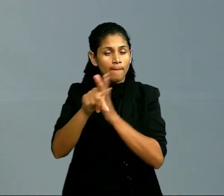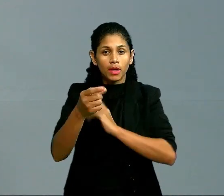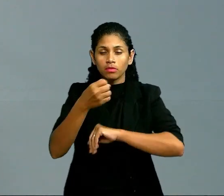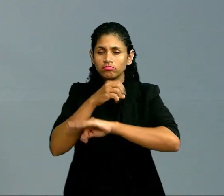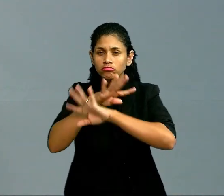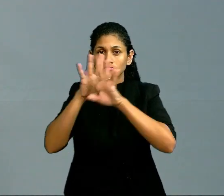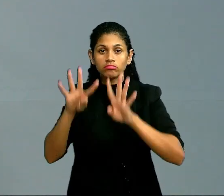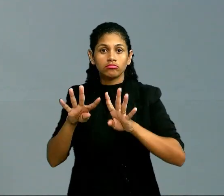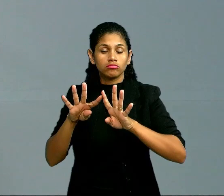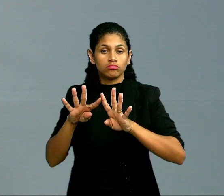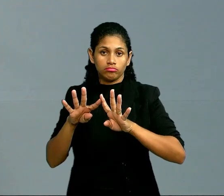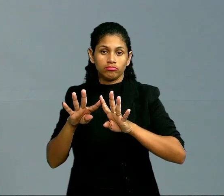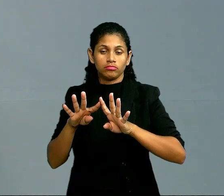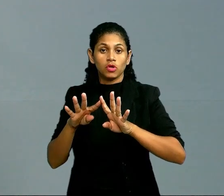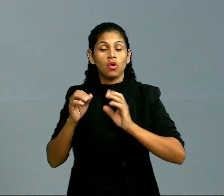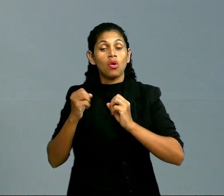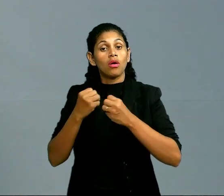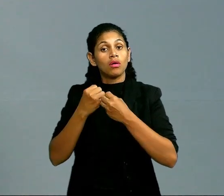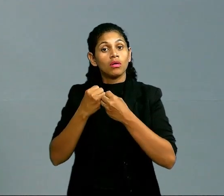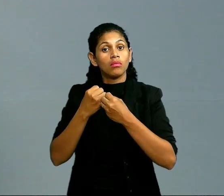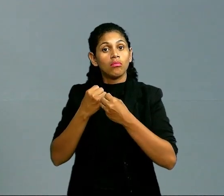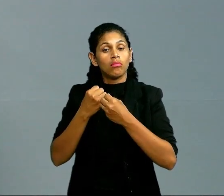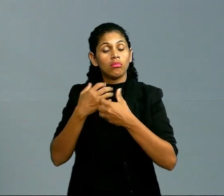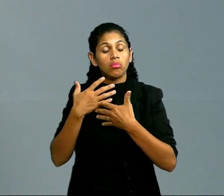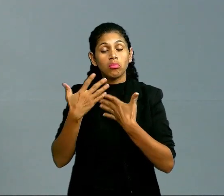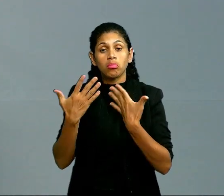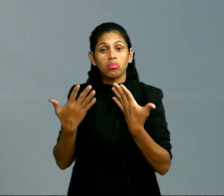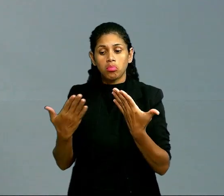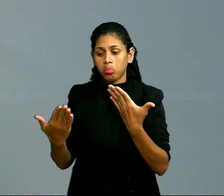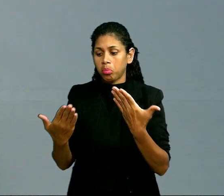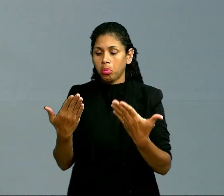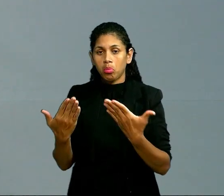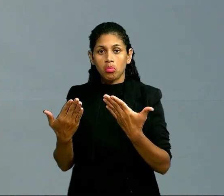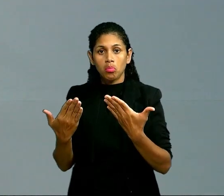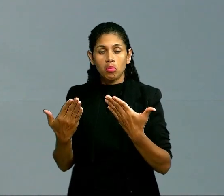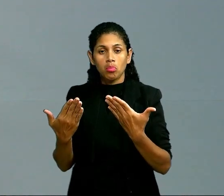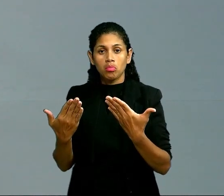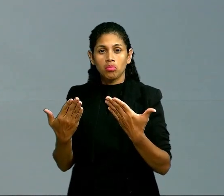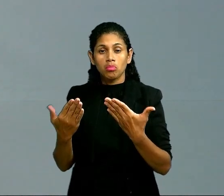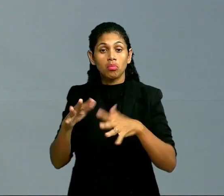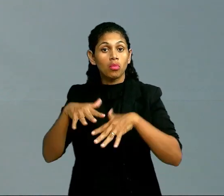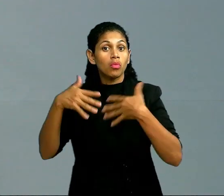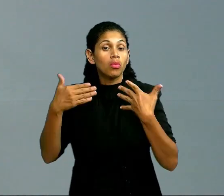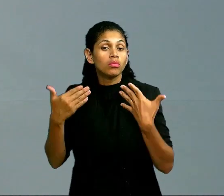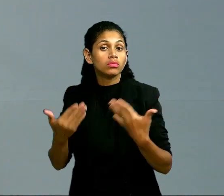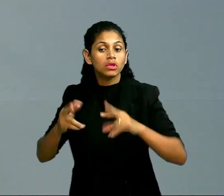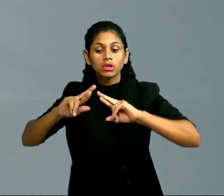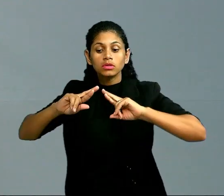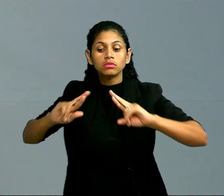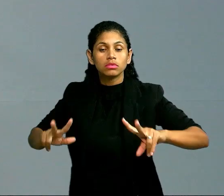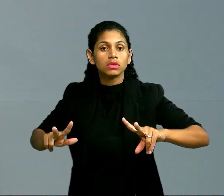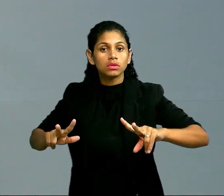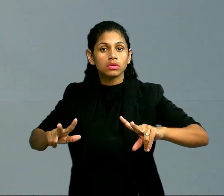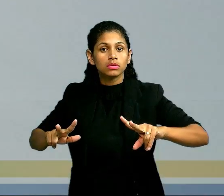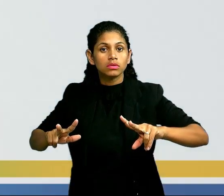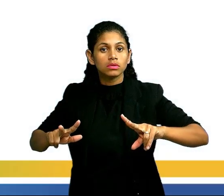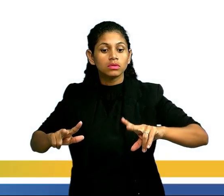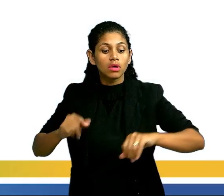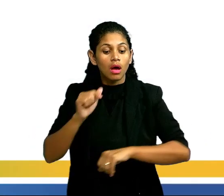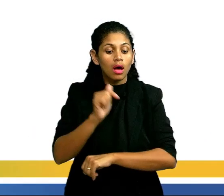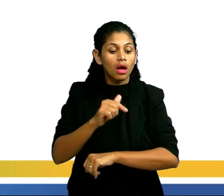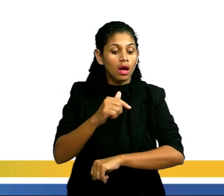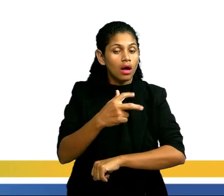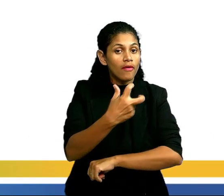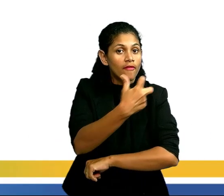Qual é a diferença de uma pessoa que é vacinada e uma pessoa que não é vacinada? É isso que ele quer que você